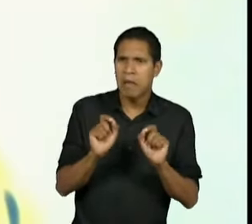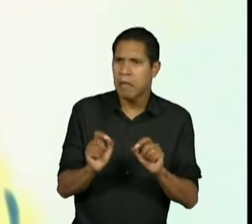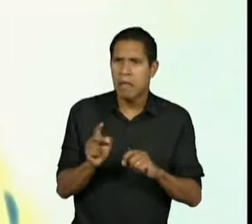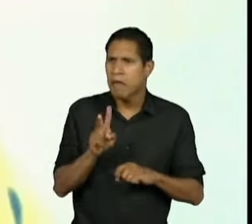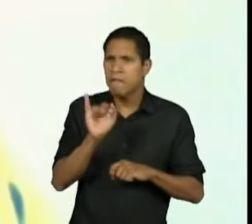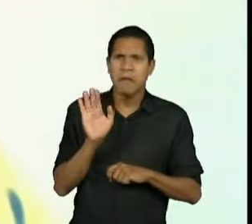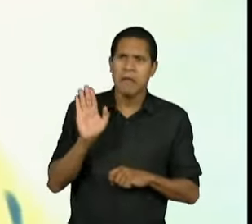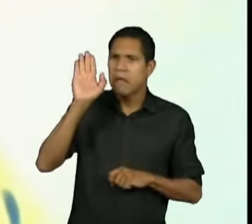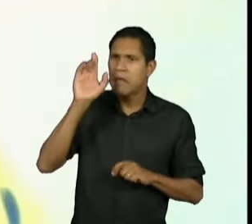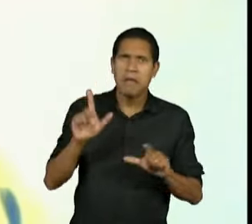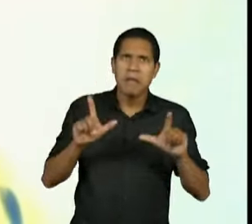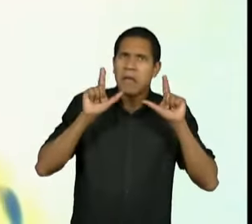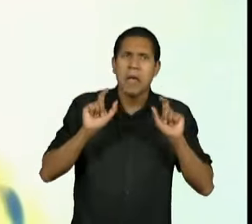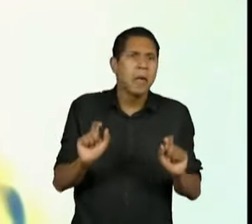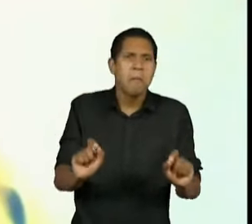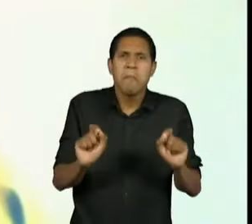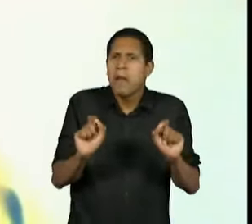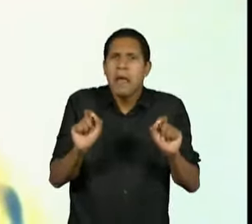candidatar?